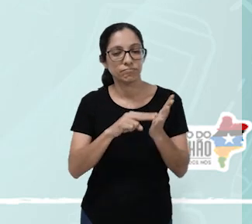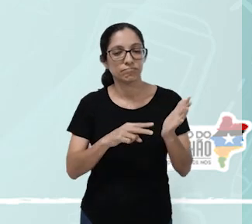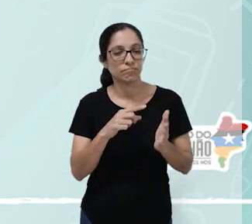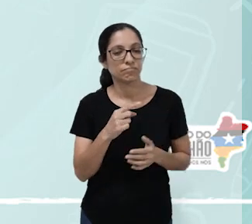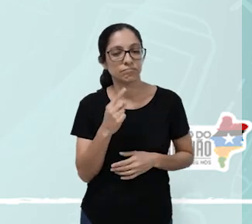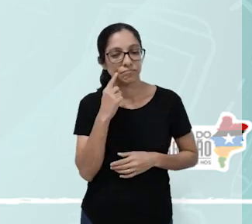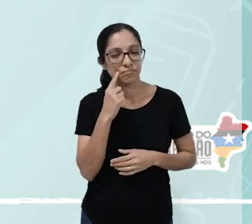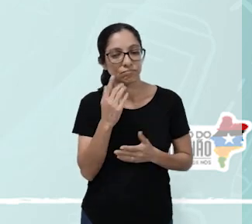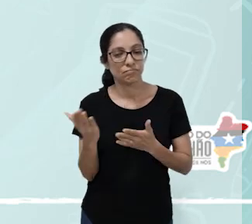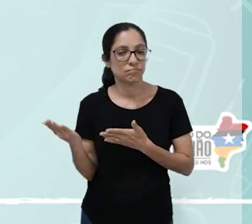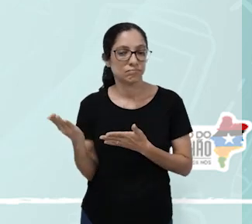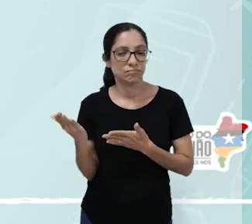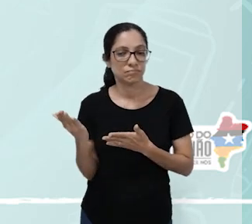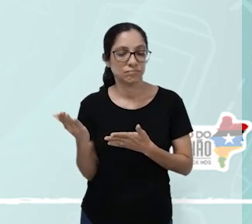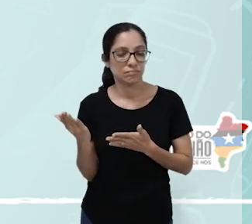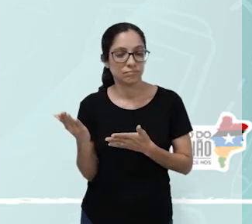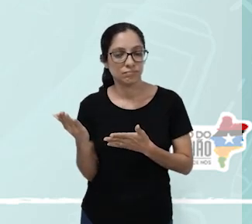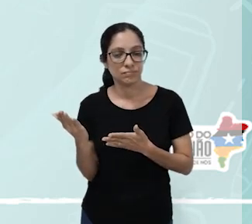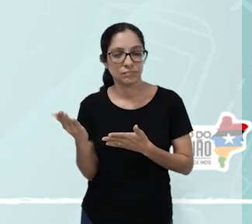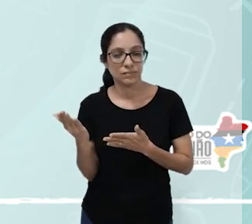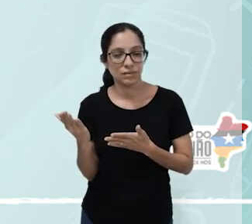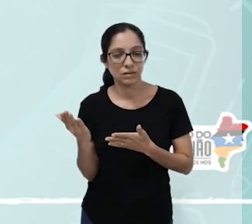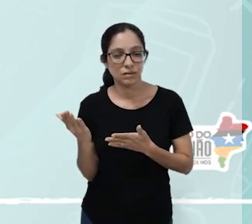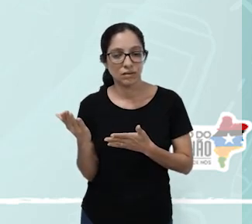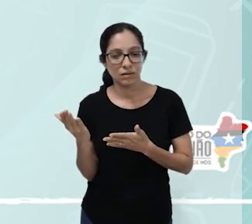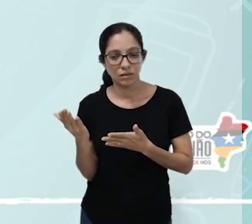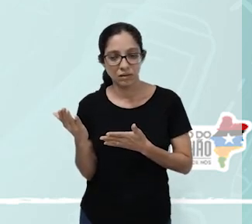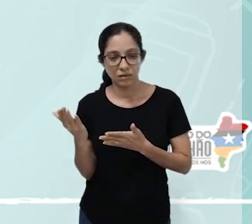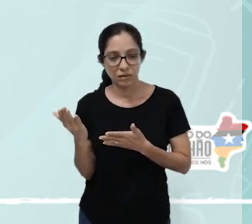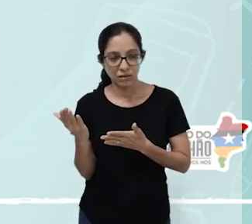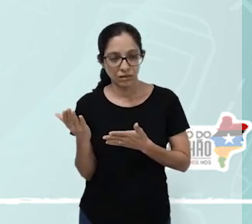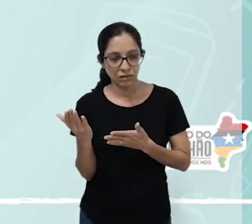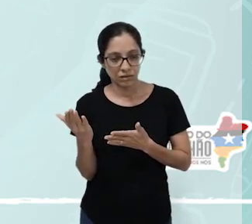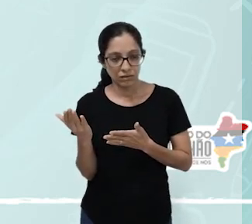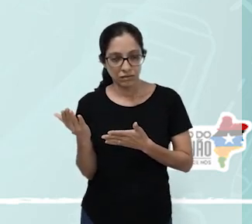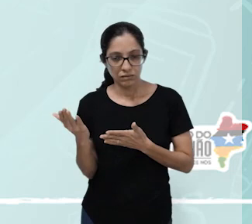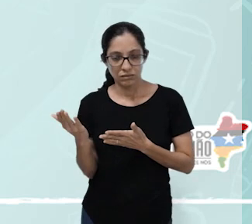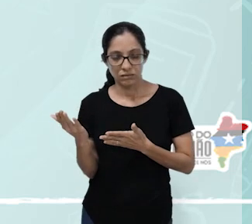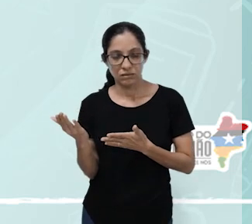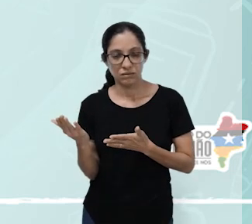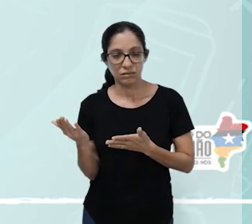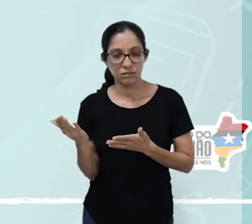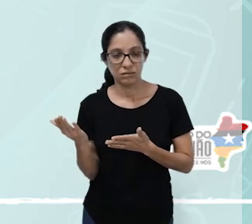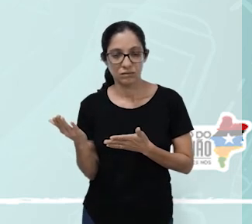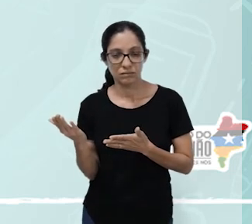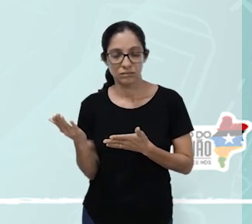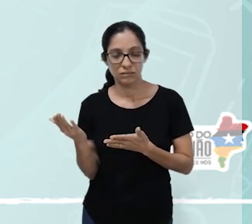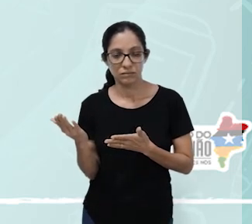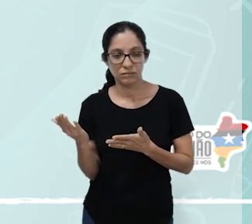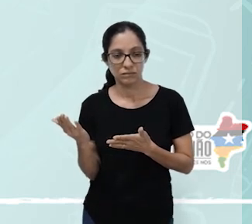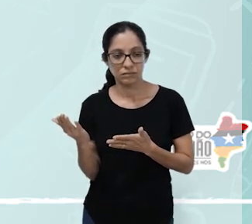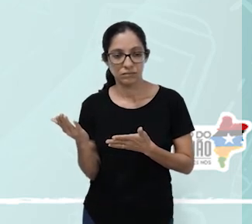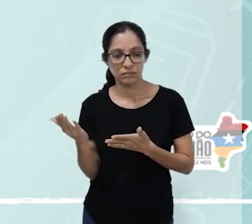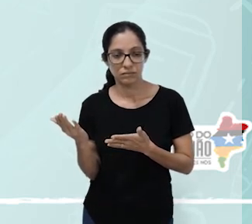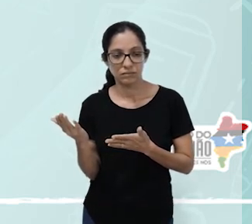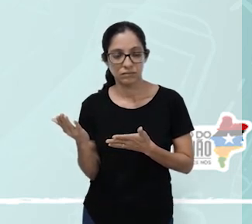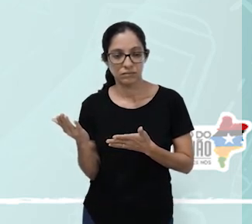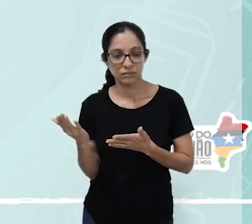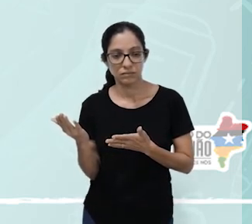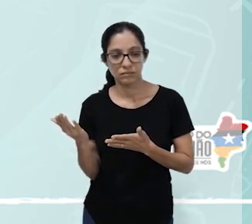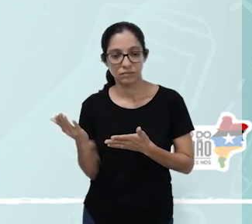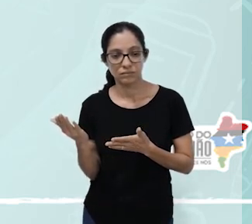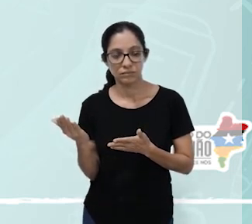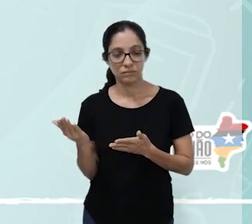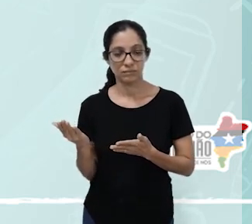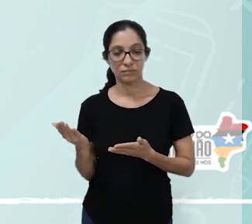de 60 segundos é concedido. Eles têm 1 minuto ali para descansar. Esta regra vale para qualquer game. Nos intervalos do